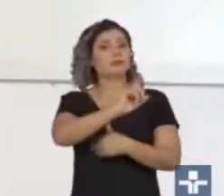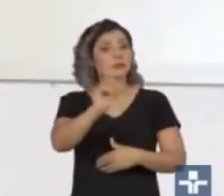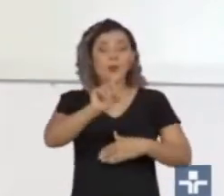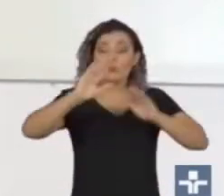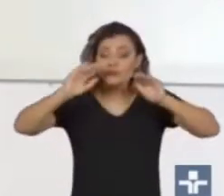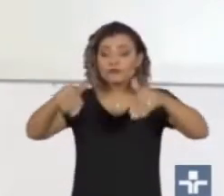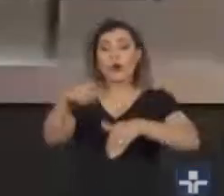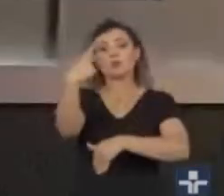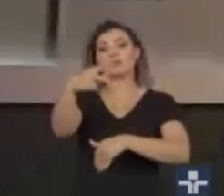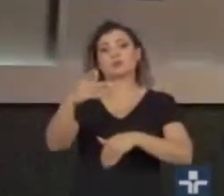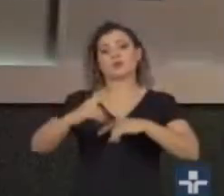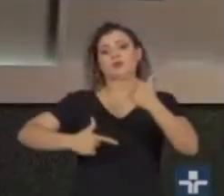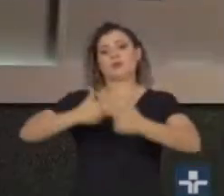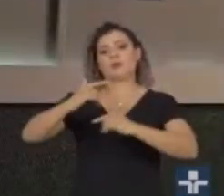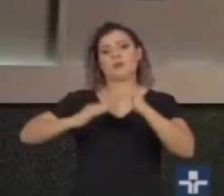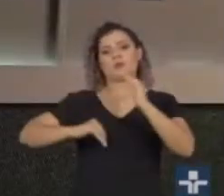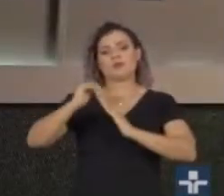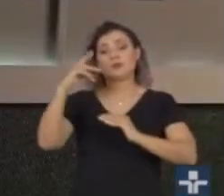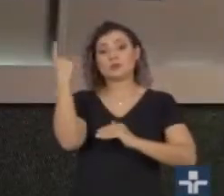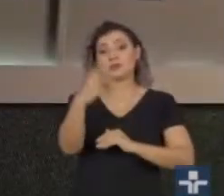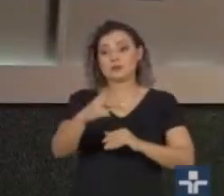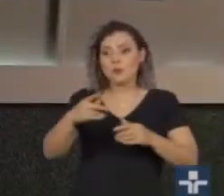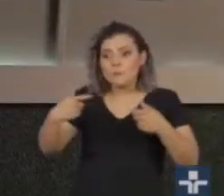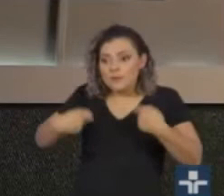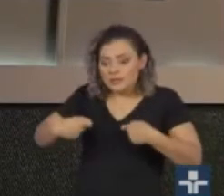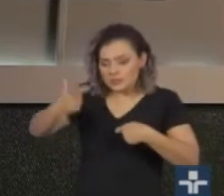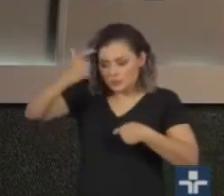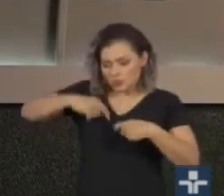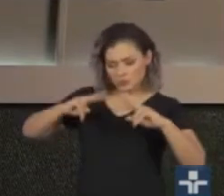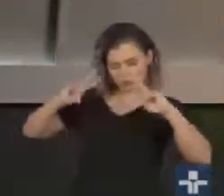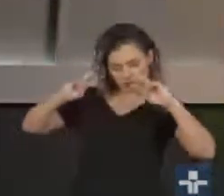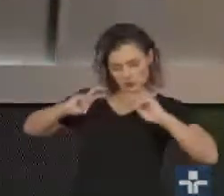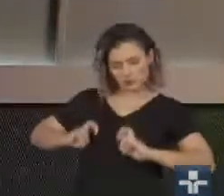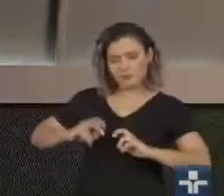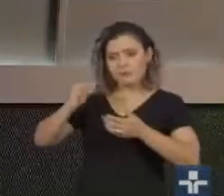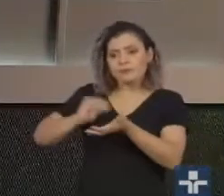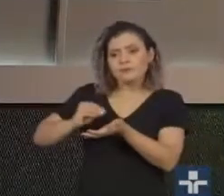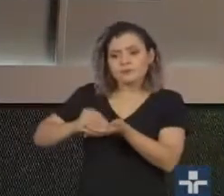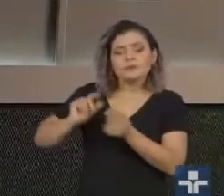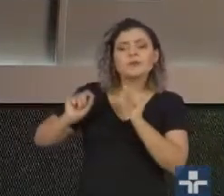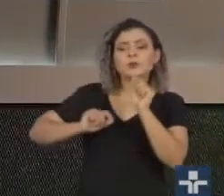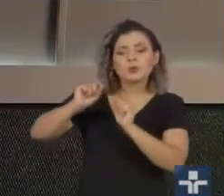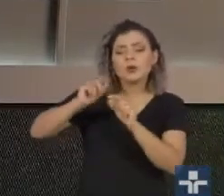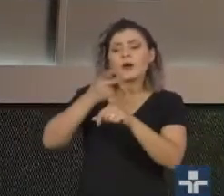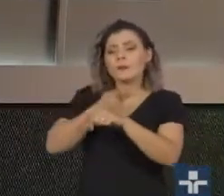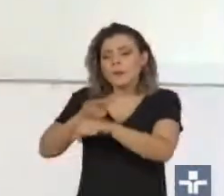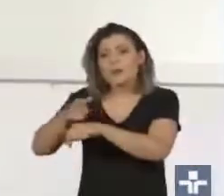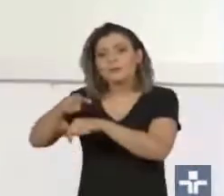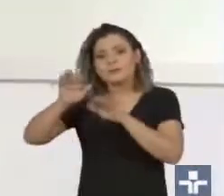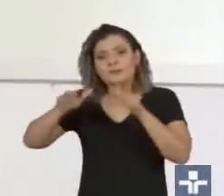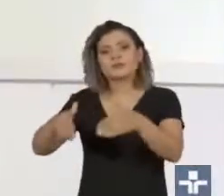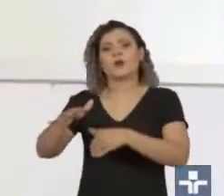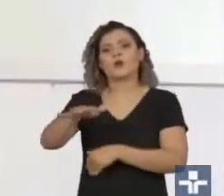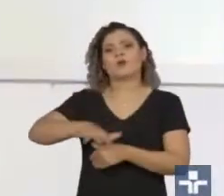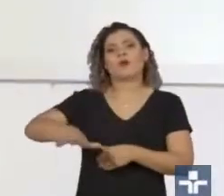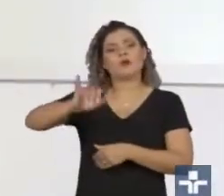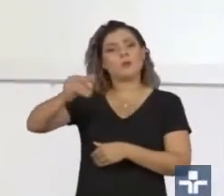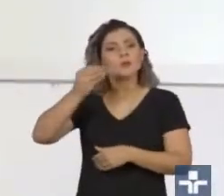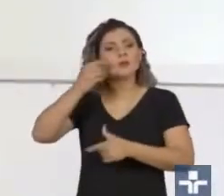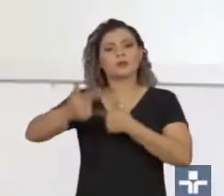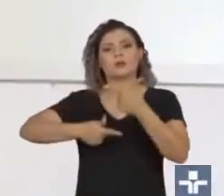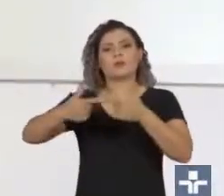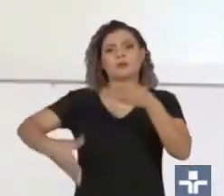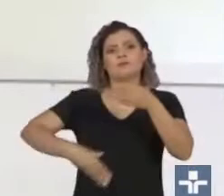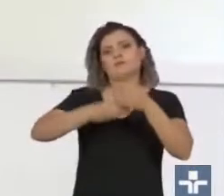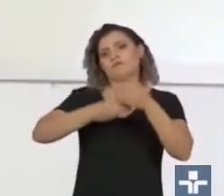que você precisa. Onde eu estou em déficit no meu conhecimento para buscar uma oportunidade de trabalho?